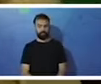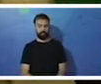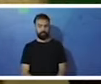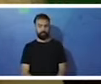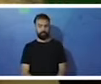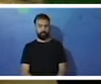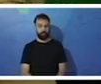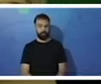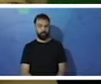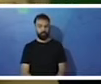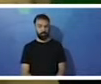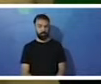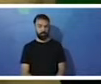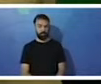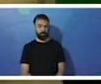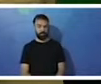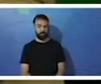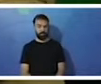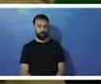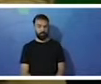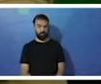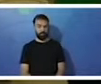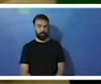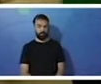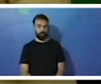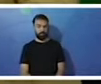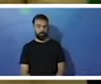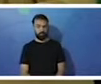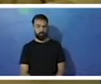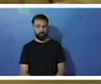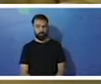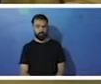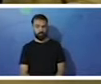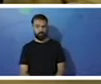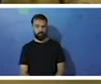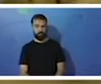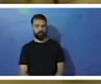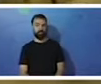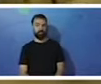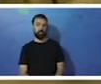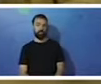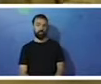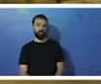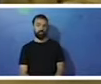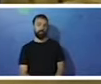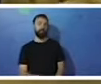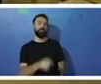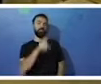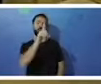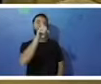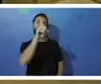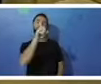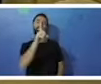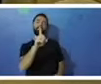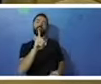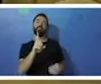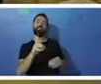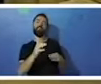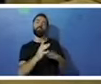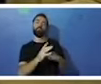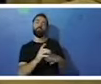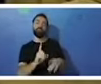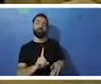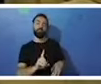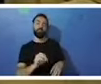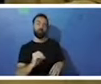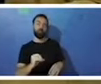uma estimativa. Então, olha lá. Nós costumamos utilizar a tabuada do 1 até chegar no 10, mas ela não